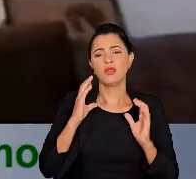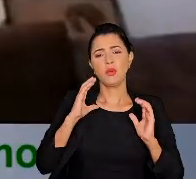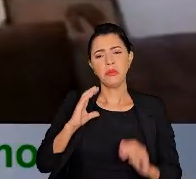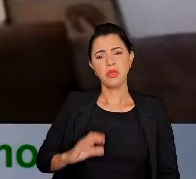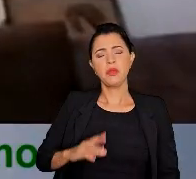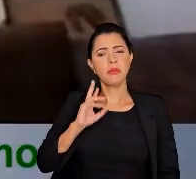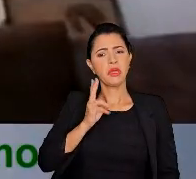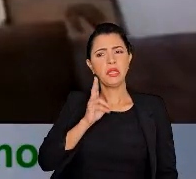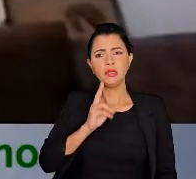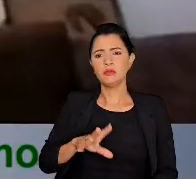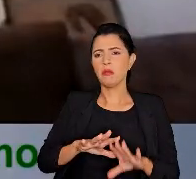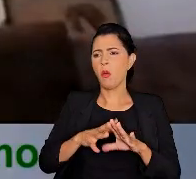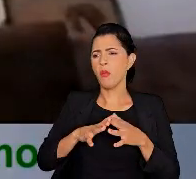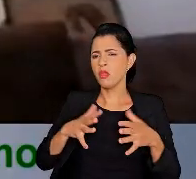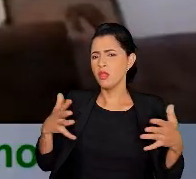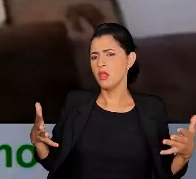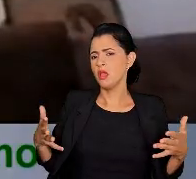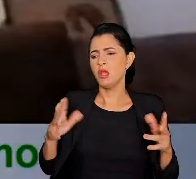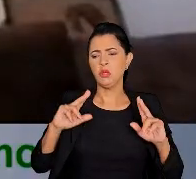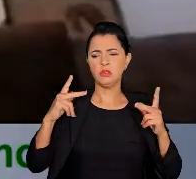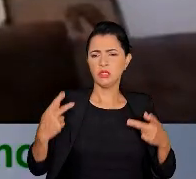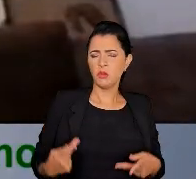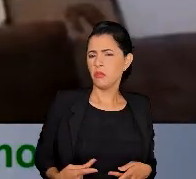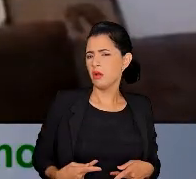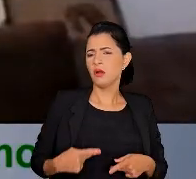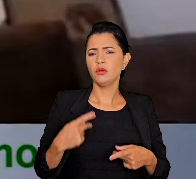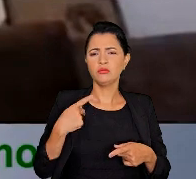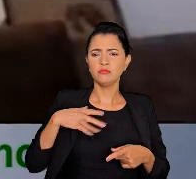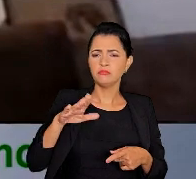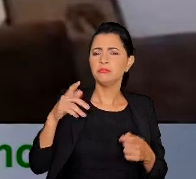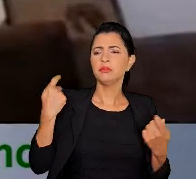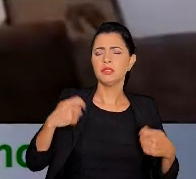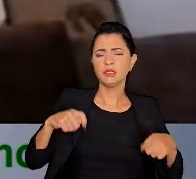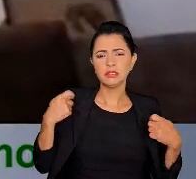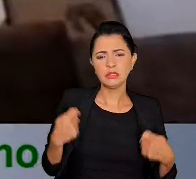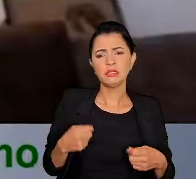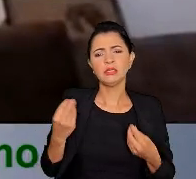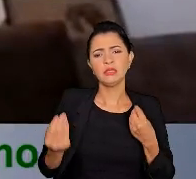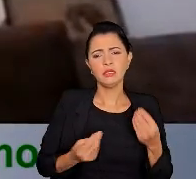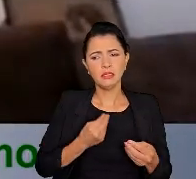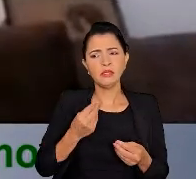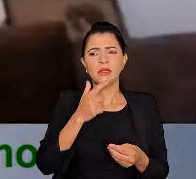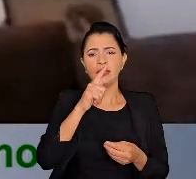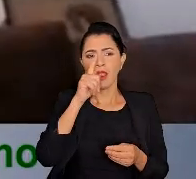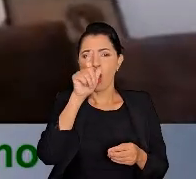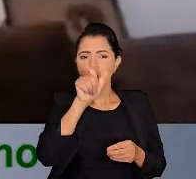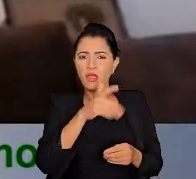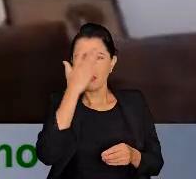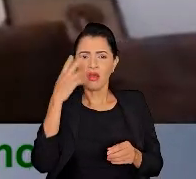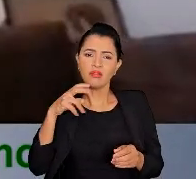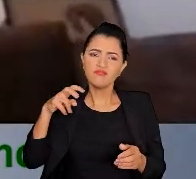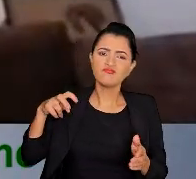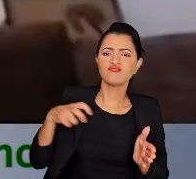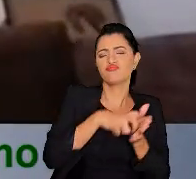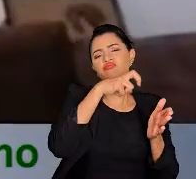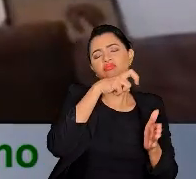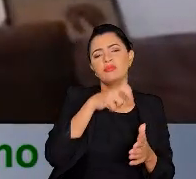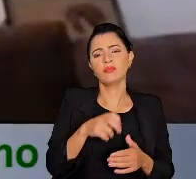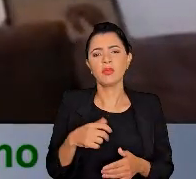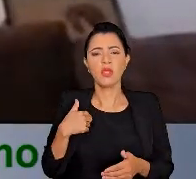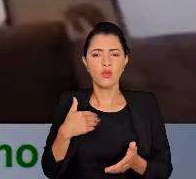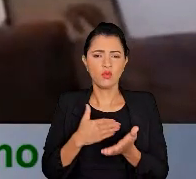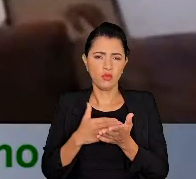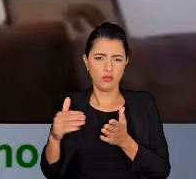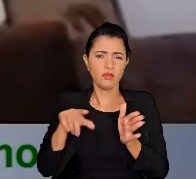que afloram. Parece que o ser humano, parte, ainda precisa ter um bode expiatório. E eu, quando comecei a